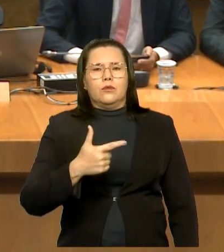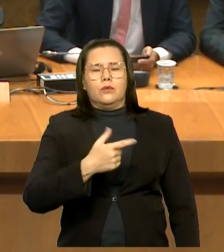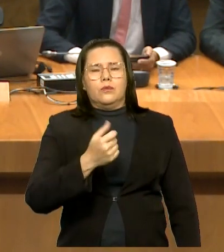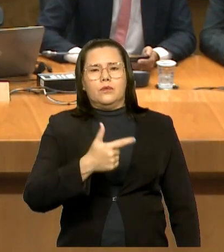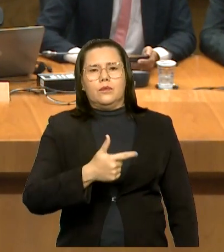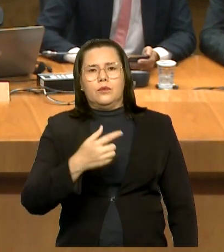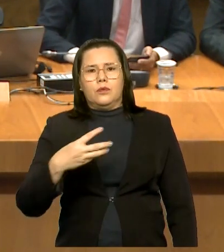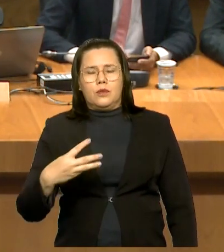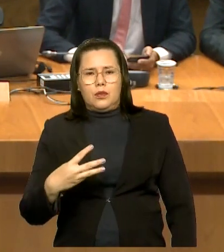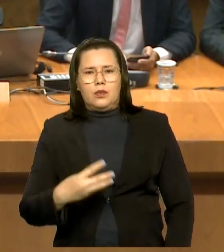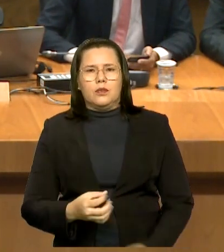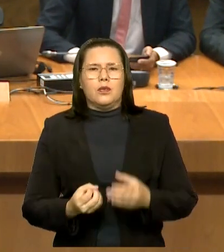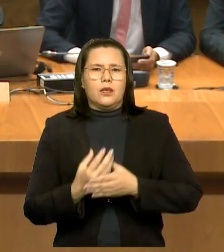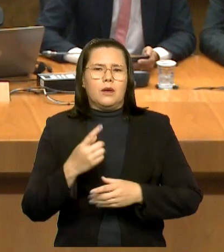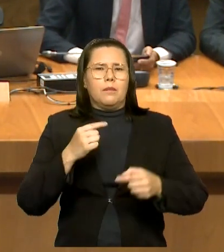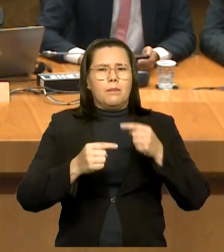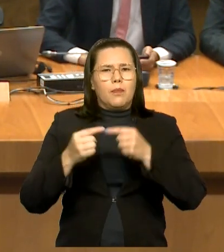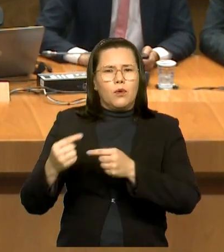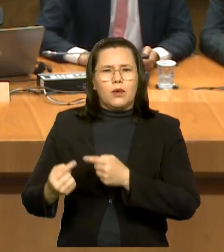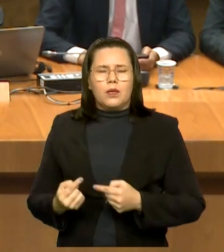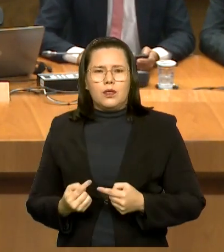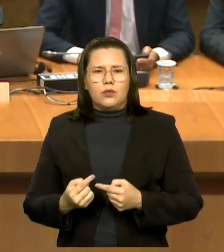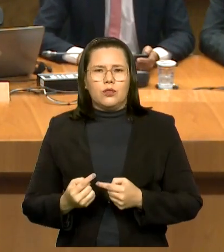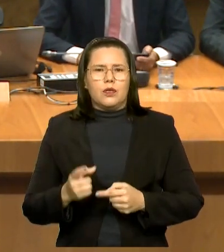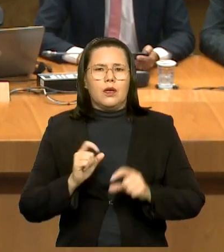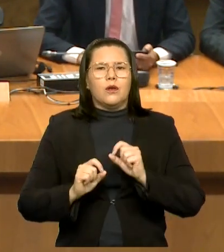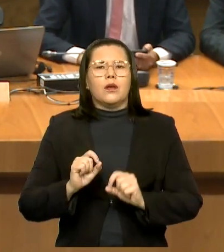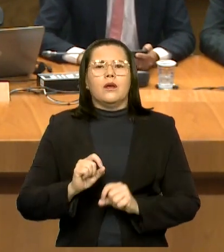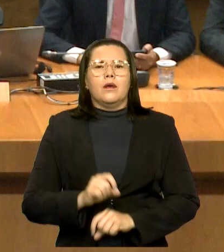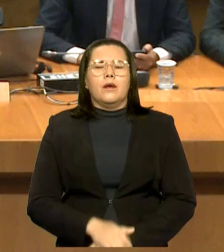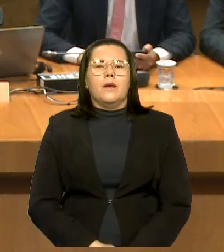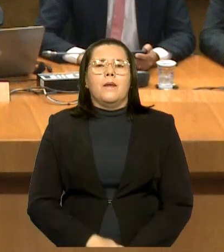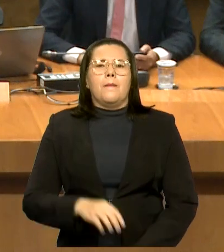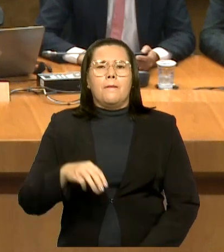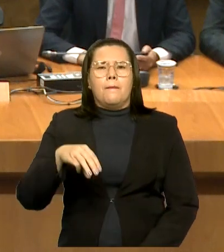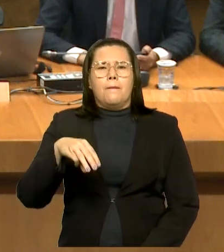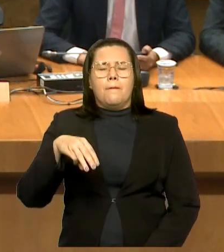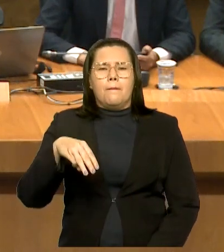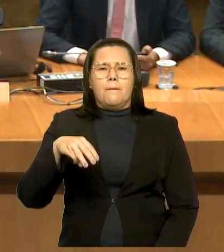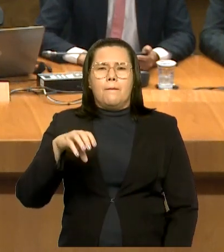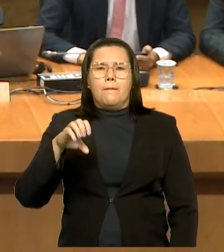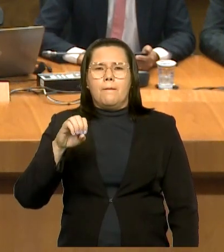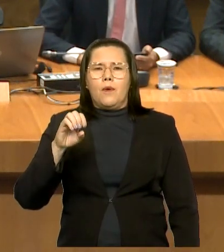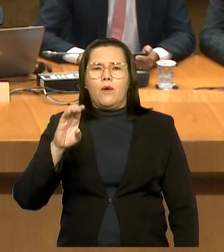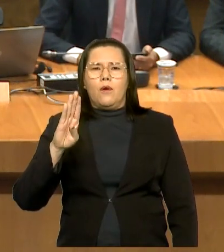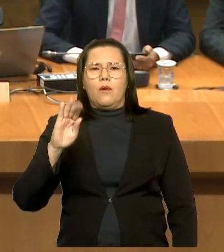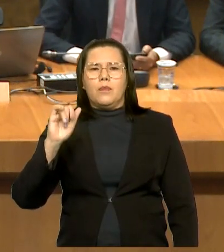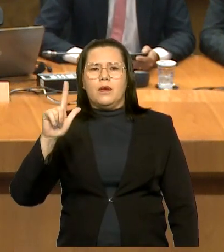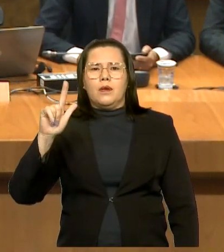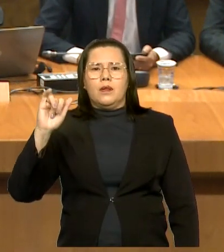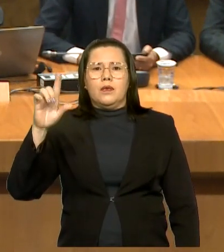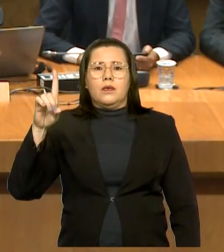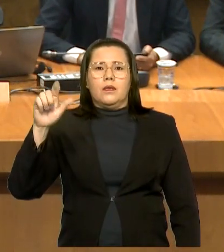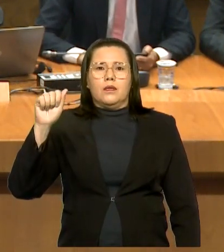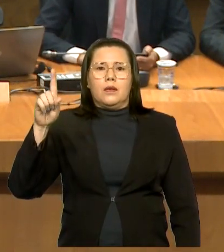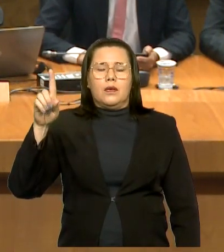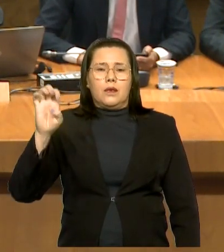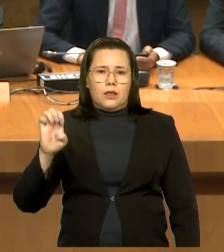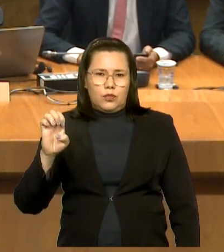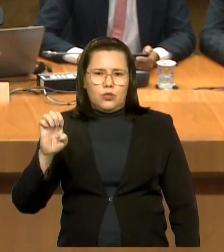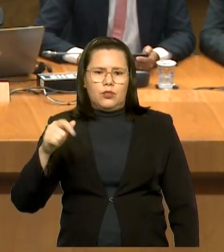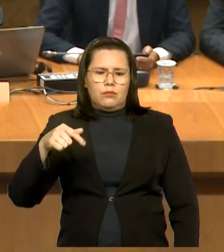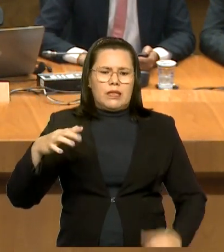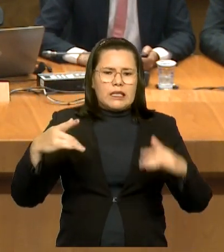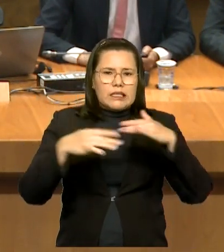252/2023, que institui a política estadual de mobilidade urbana sustentável no âmbito do Estado do Maranhão e da outras providências. Projeto